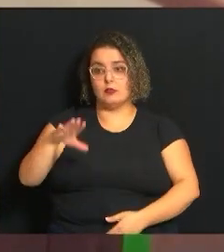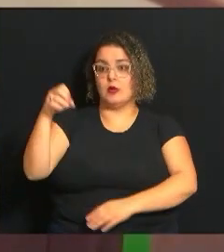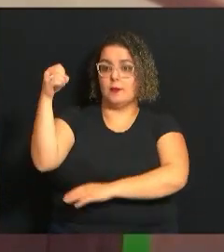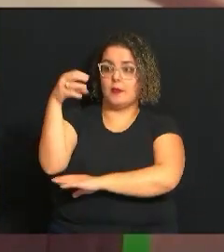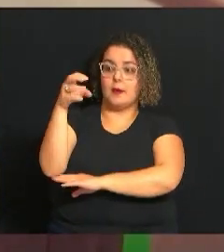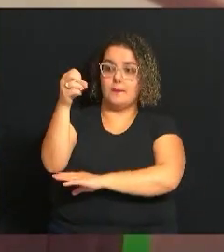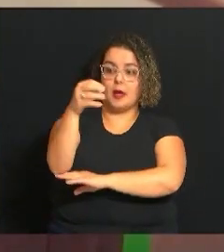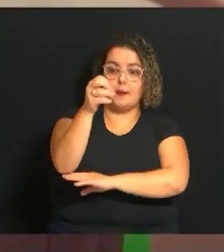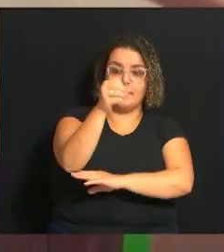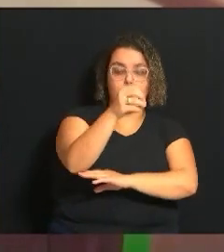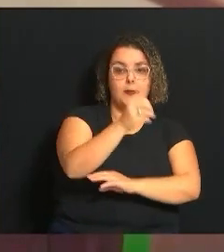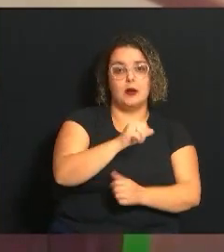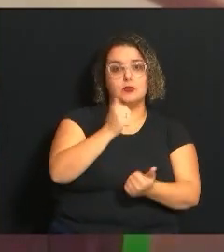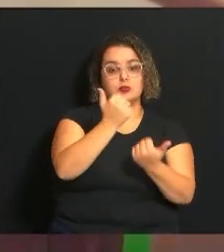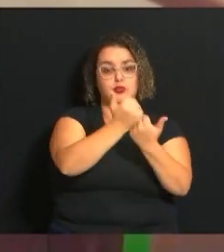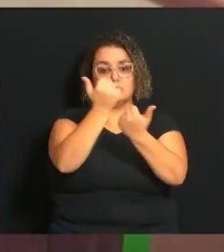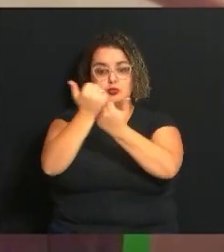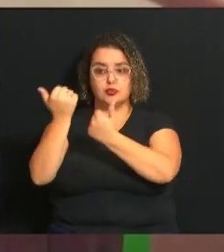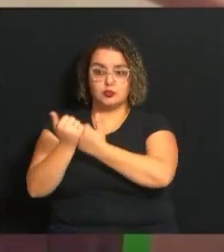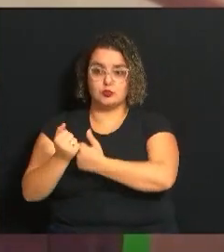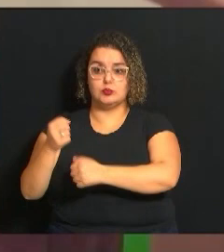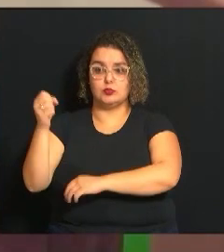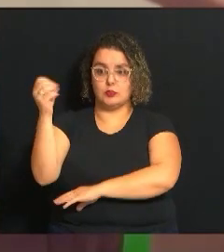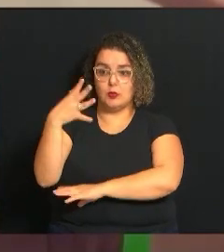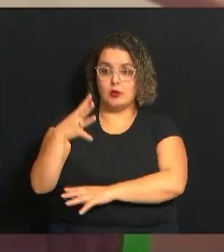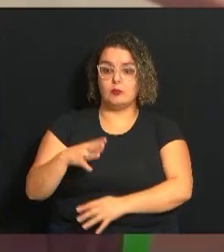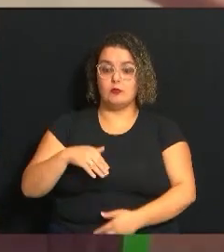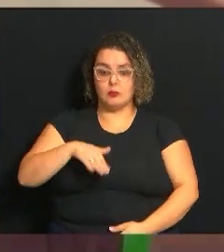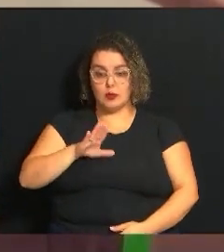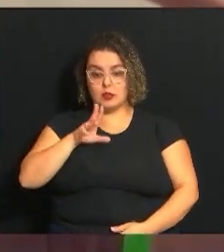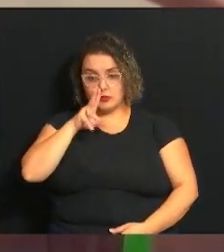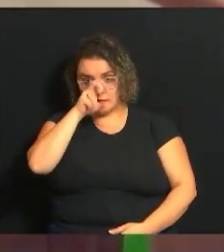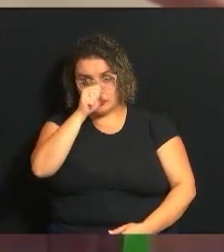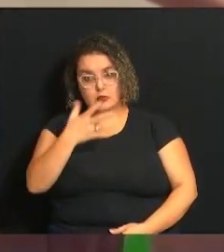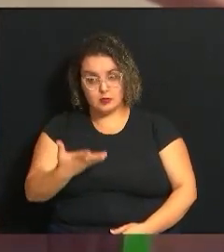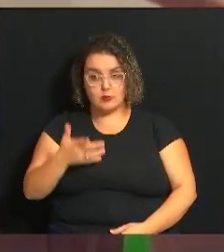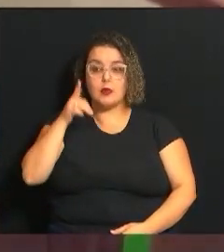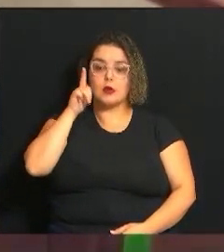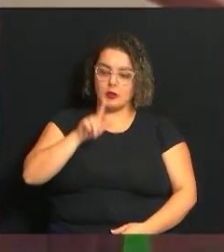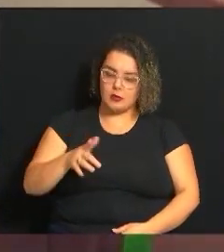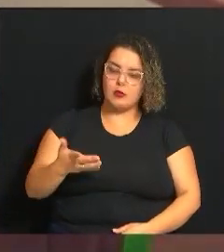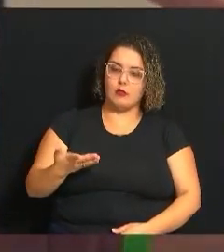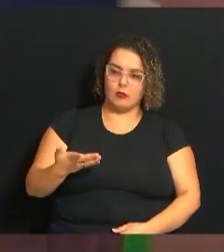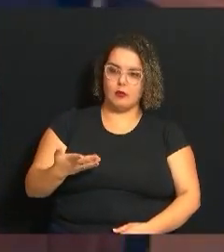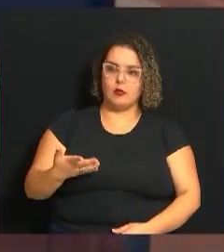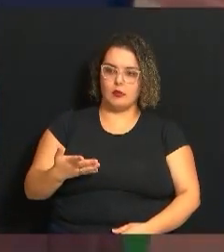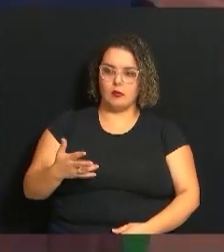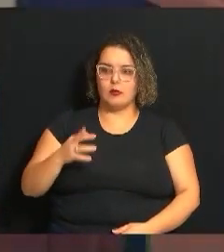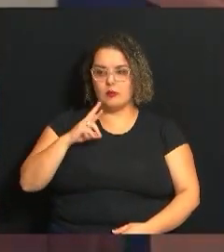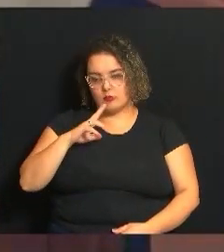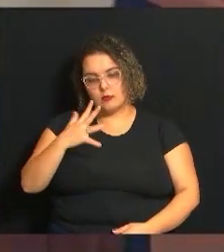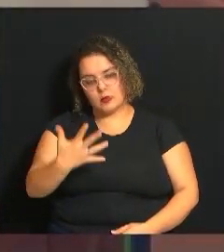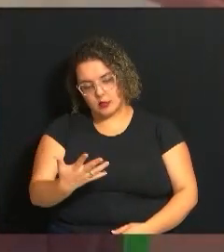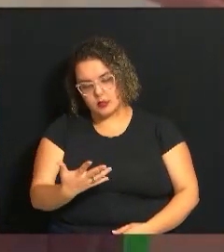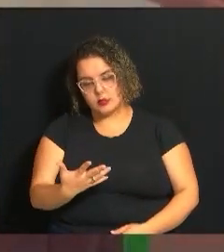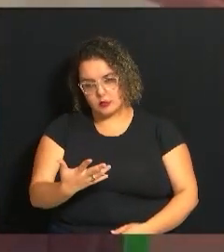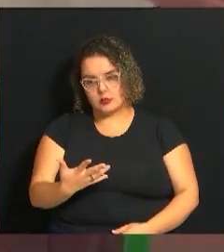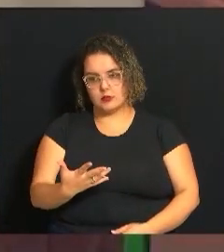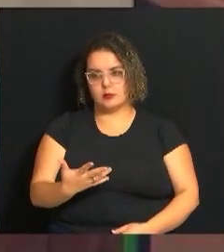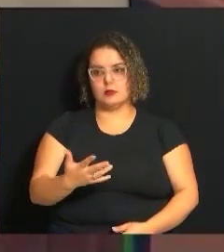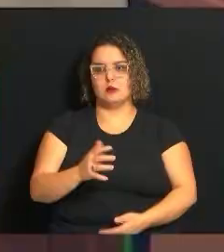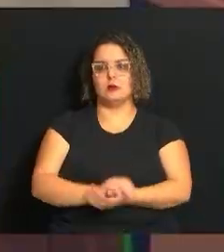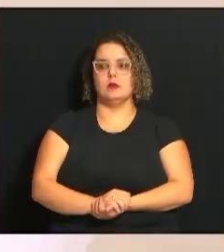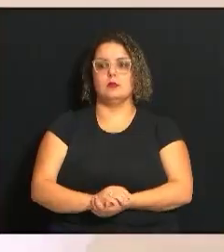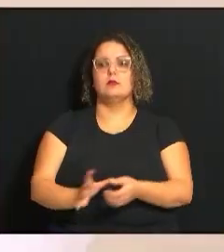então substituição das lâmpadas por lâmpadas mais fortes, para que a gente consiga dar esse respaldo também para esse retorno com